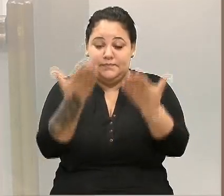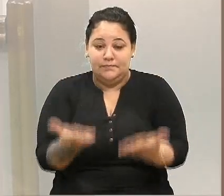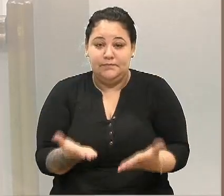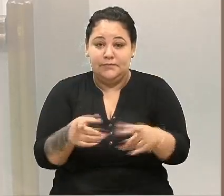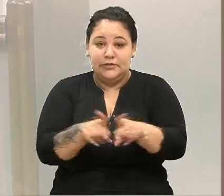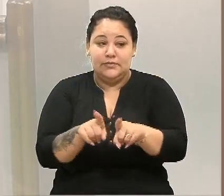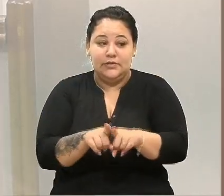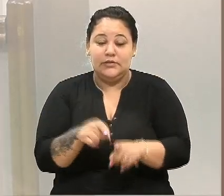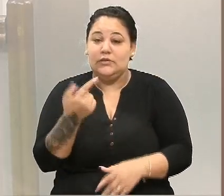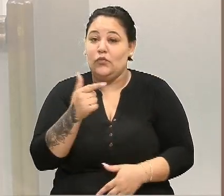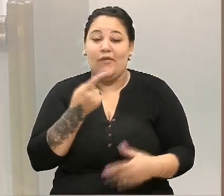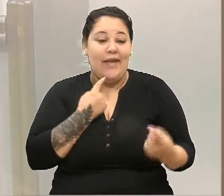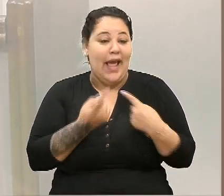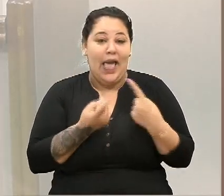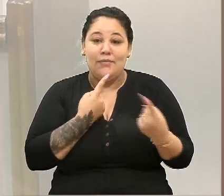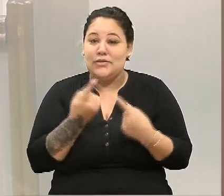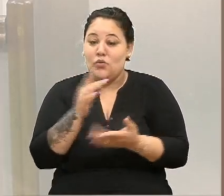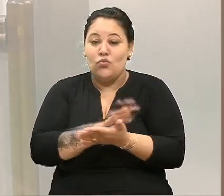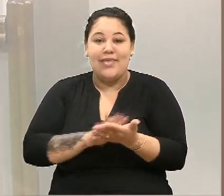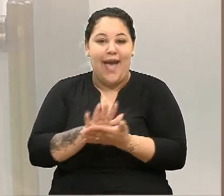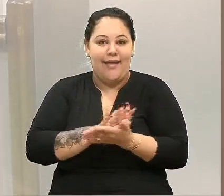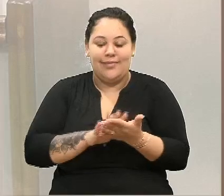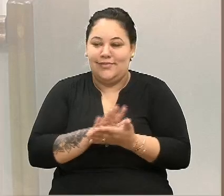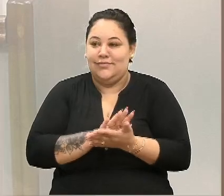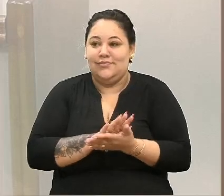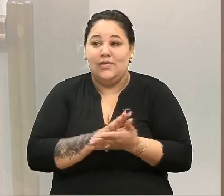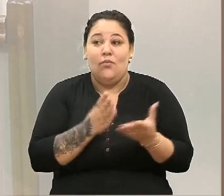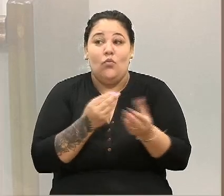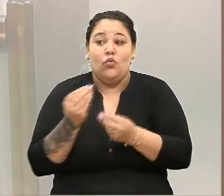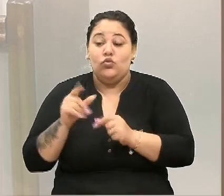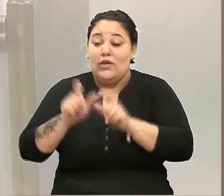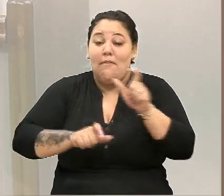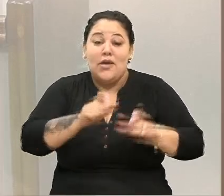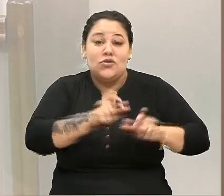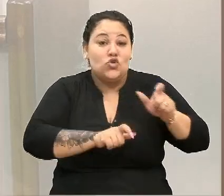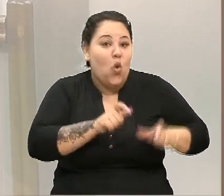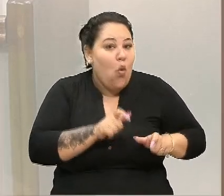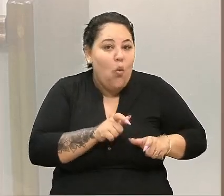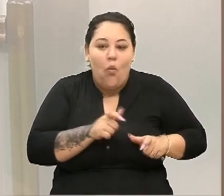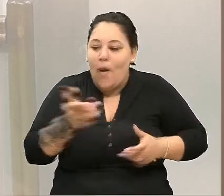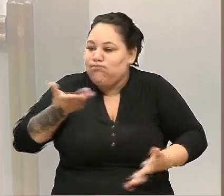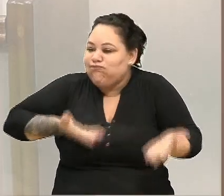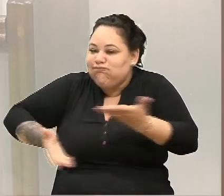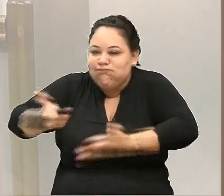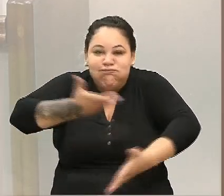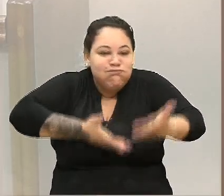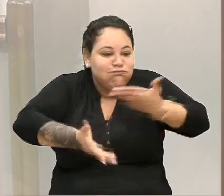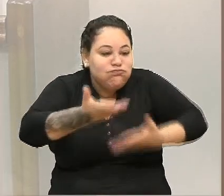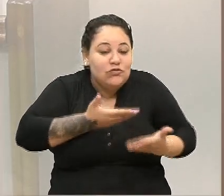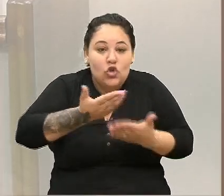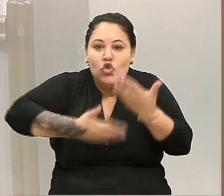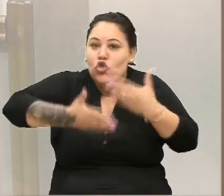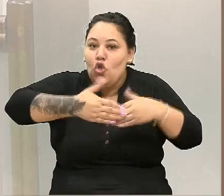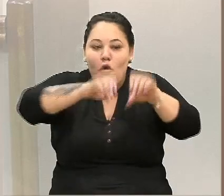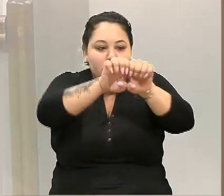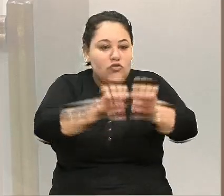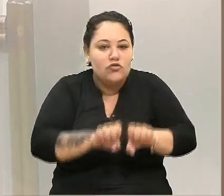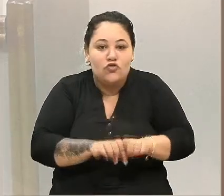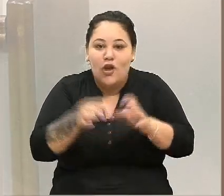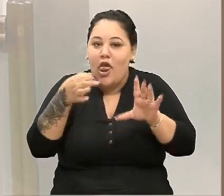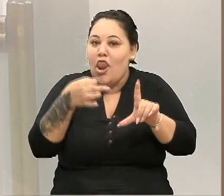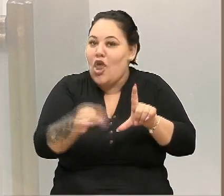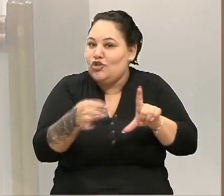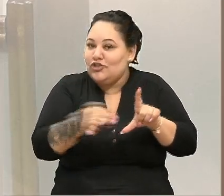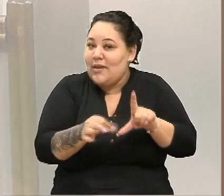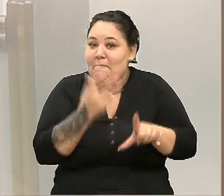houve reclamação nenhuma, envolvendo muitas pessoas, envolvendo toda uma estrutura, uma logística, que parece fácil,